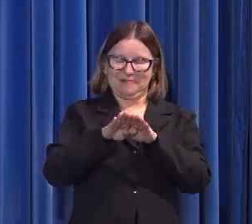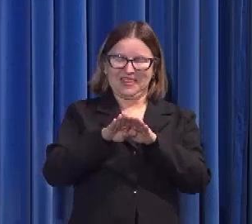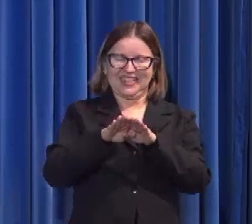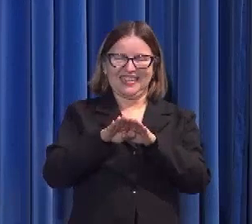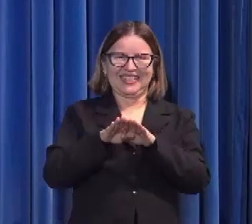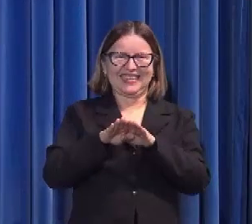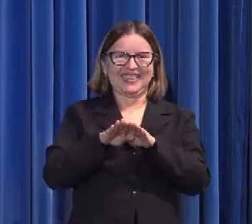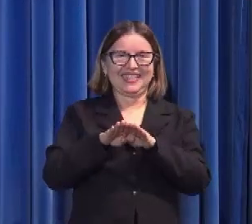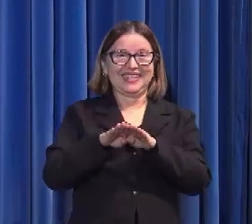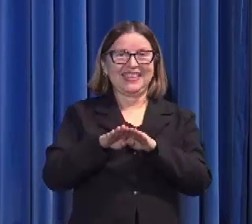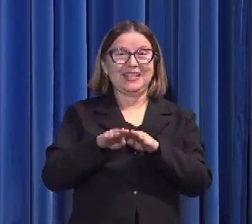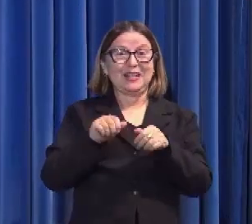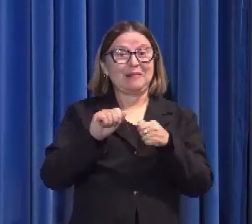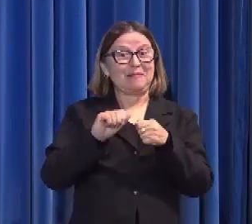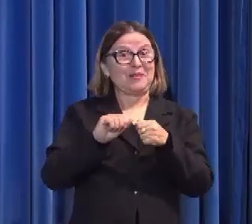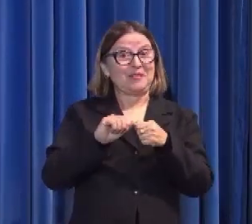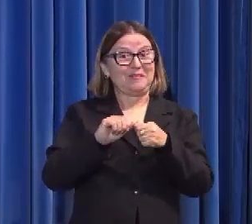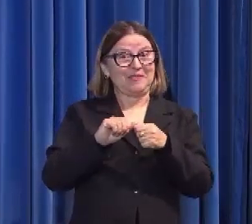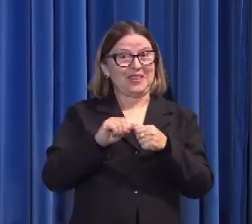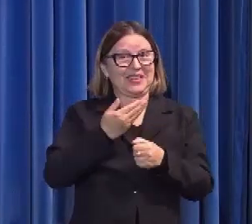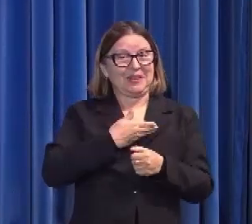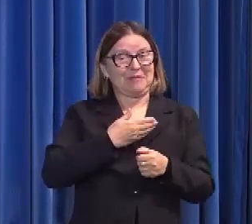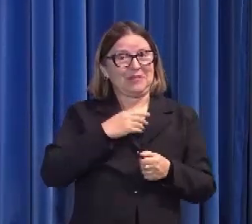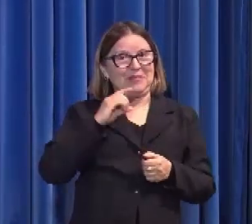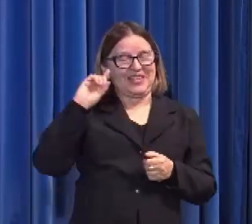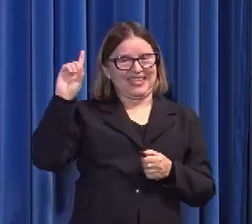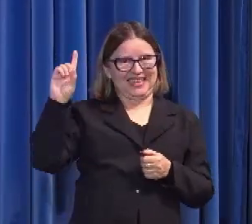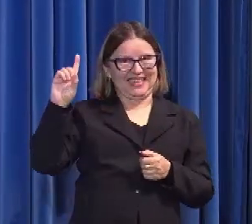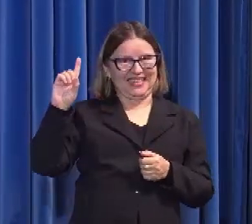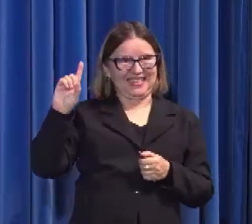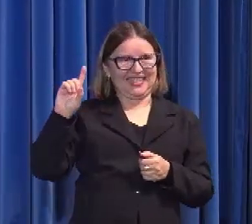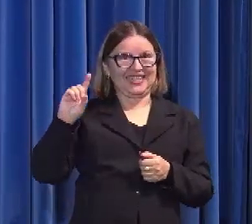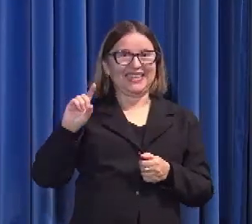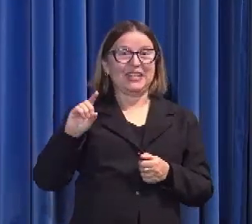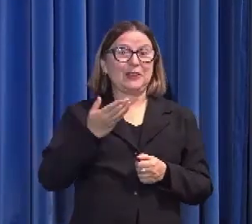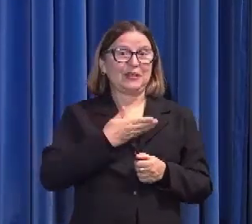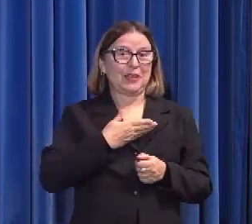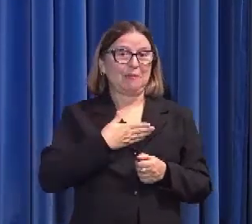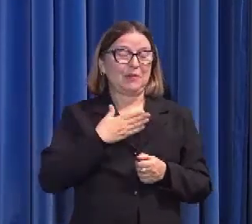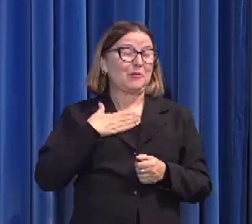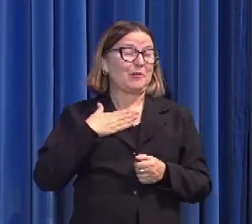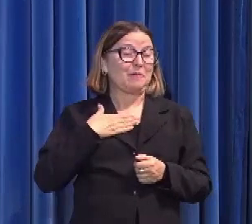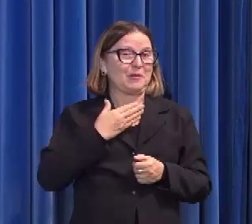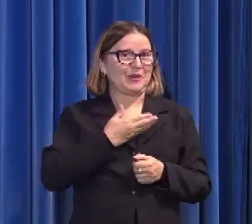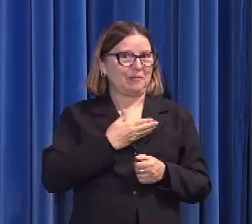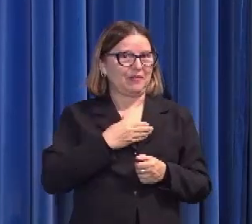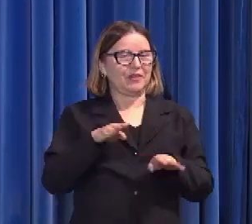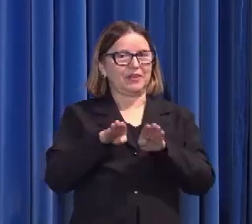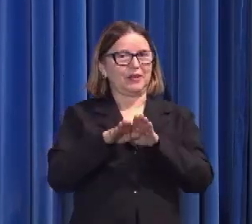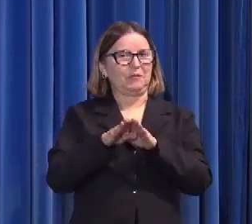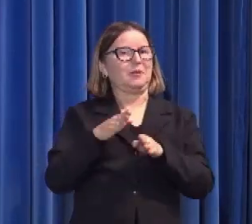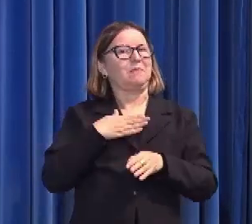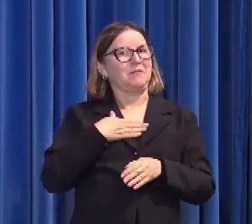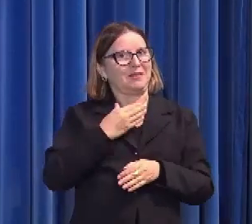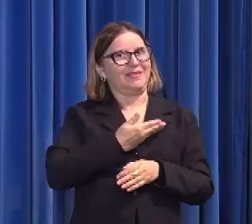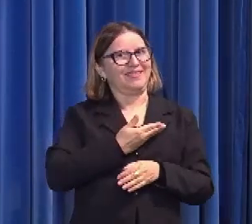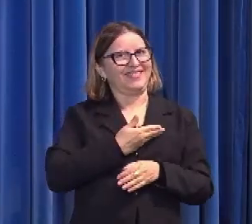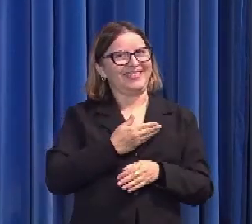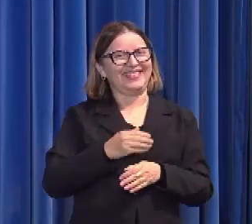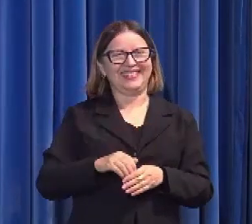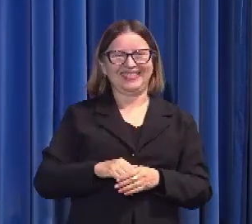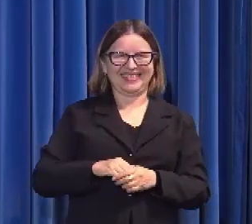a missão torcida exame e os amigos dos meus amigos são também meus amigos